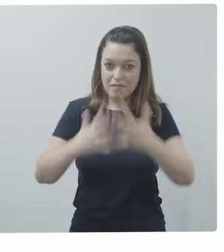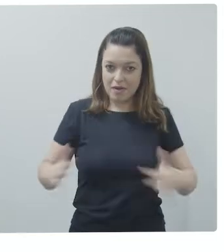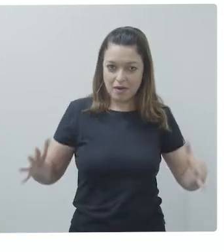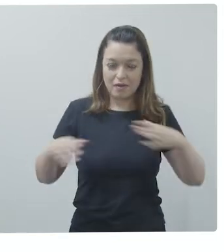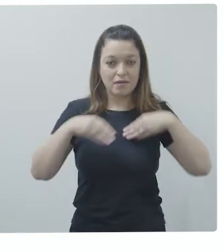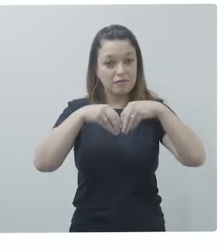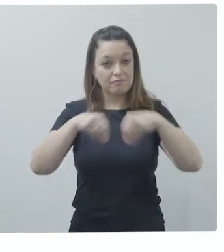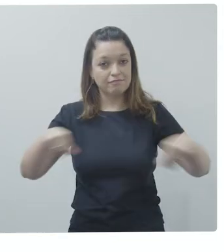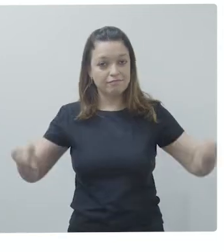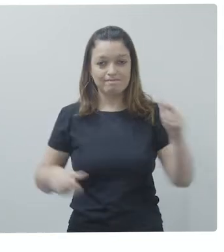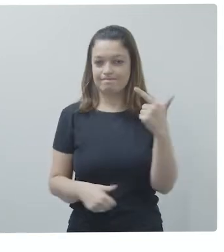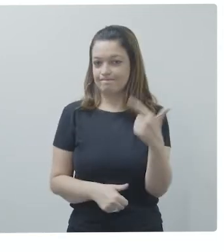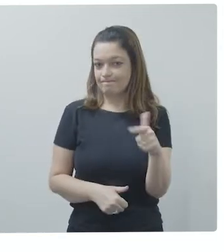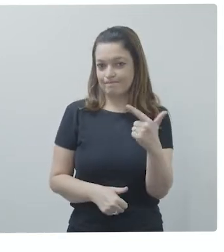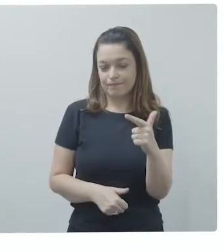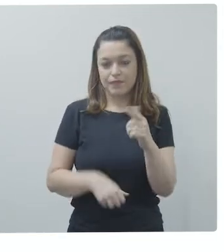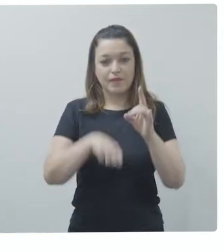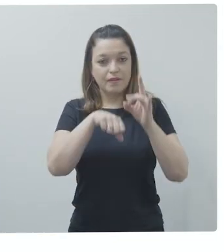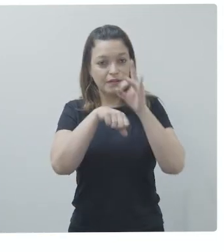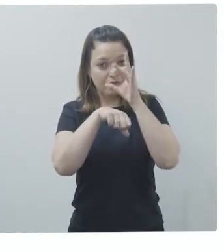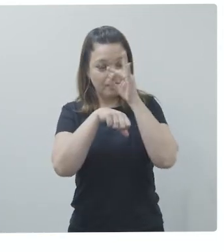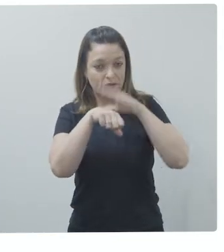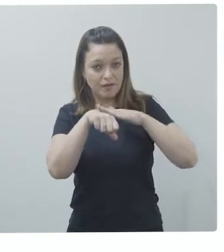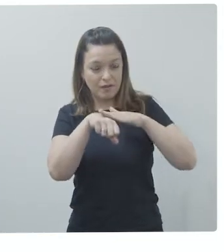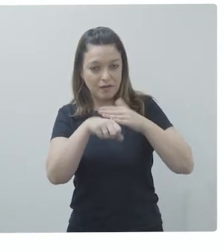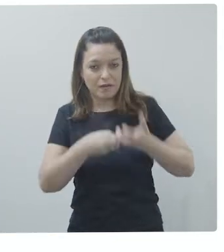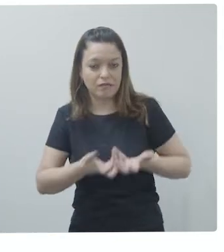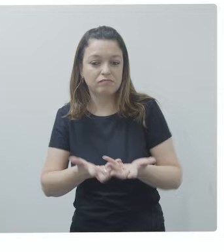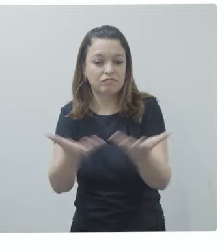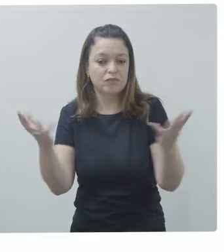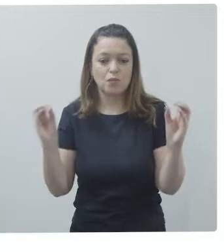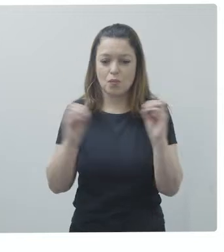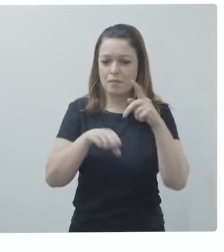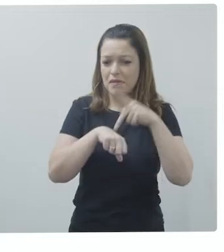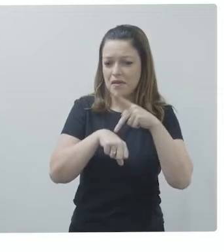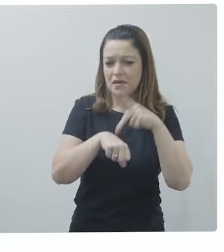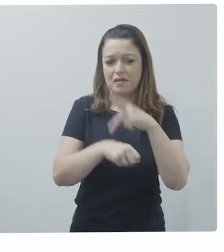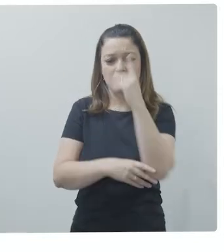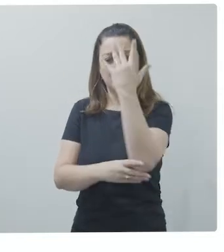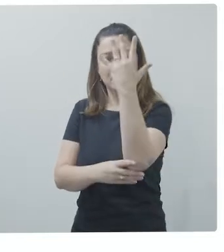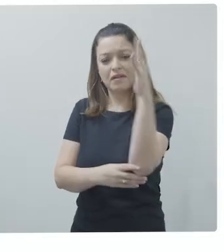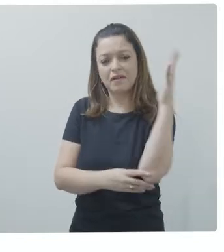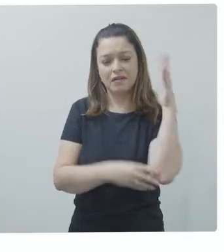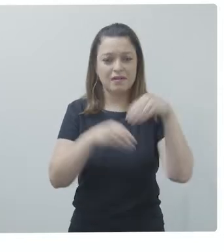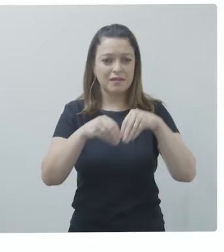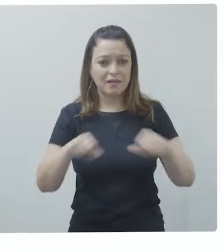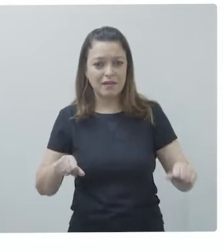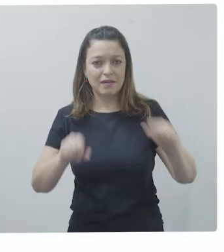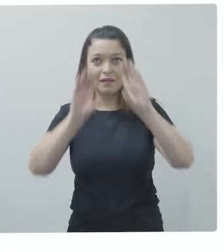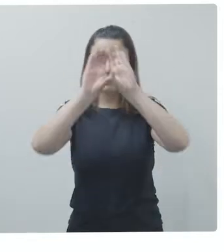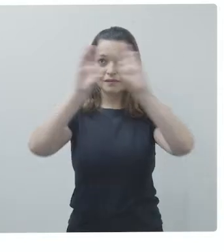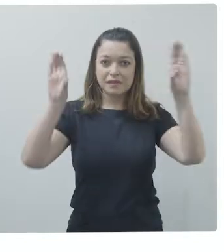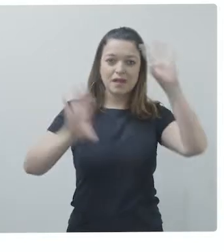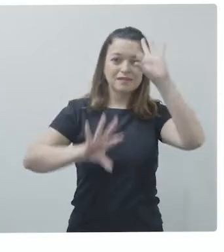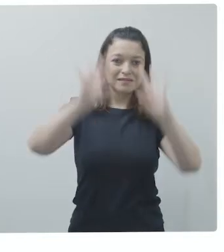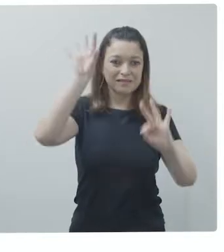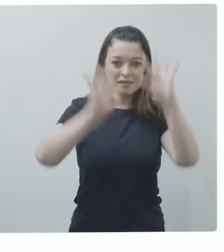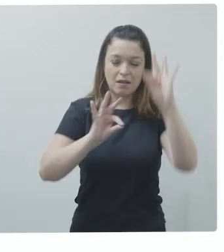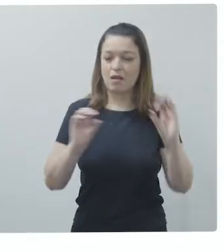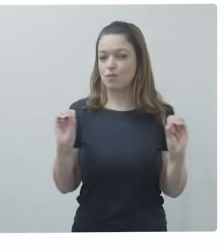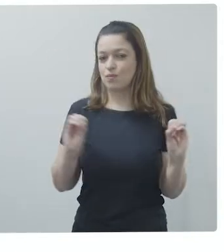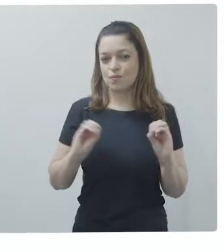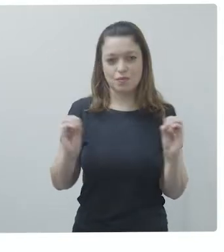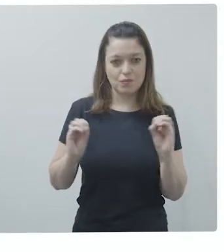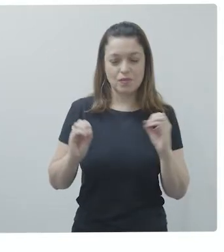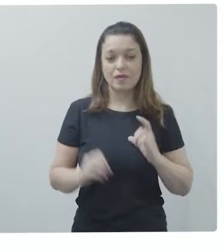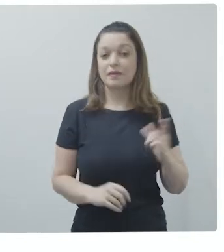areia. Não havia grama, pedras, terra, árvores, céus ou estrelas. Naquele tempo, não